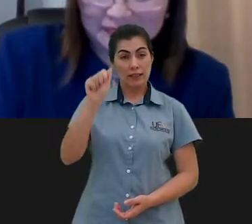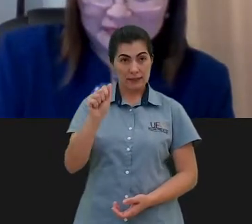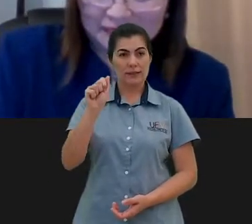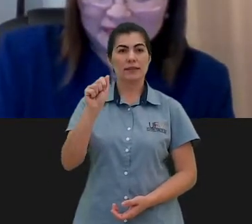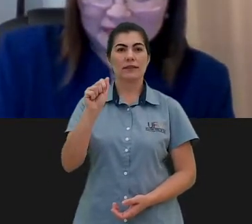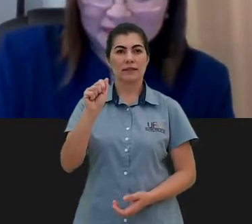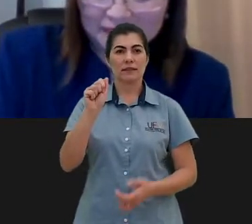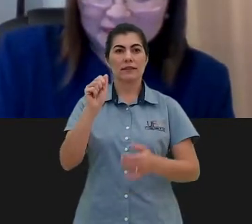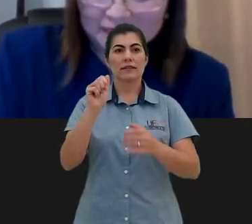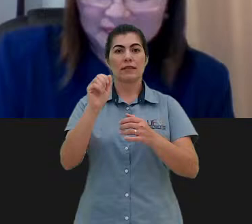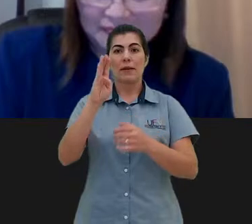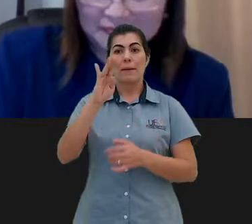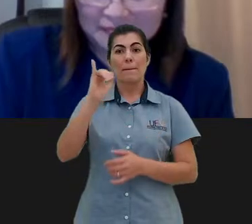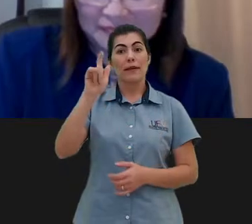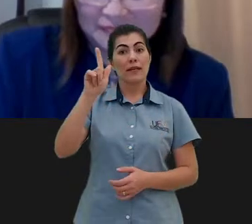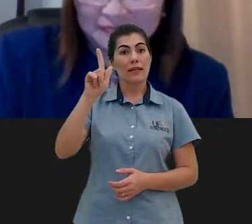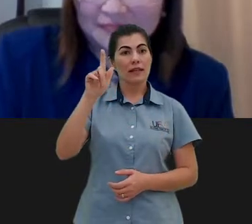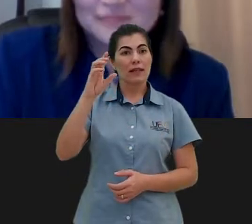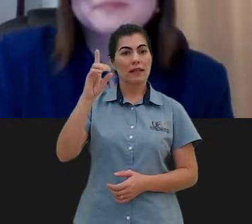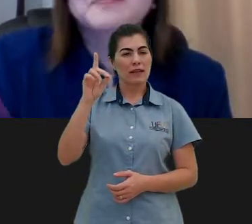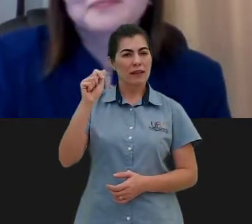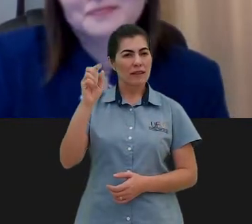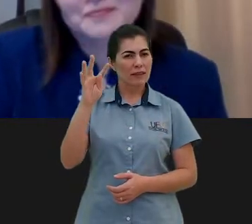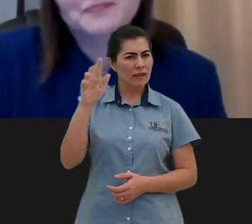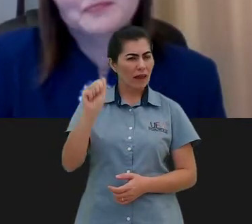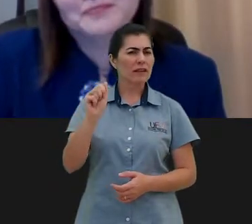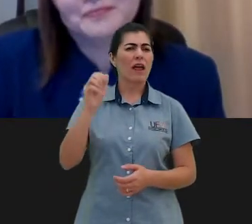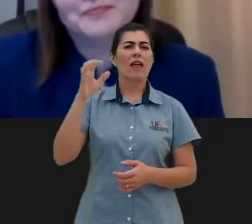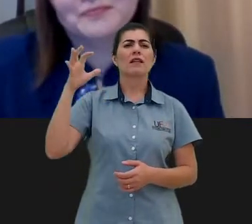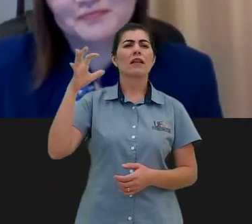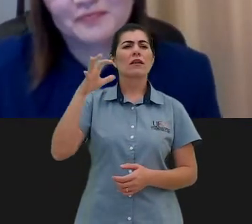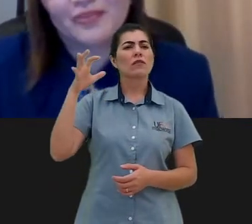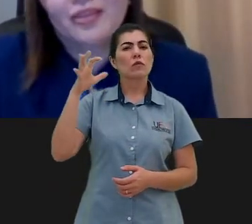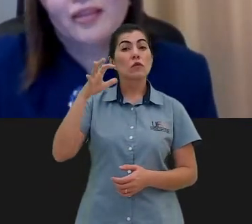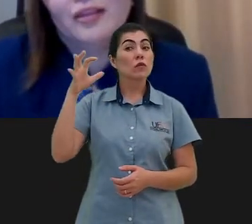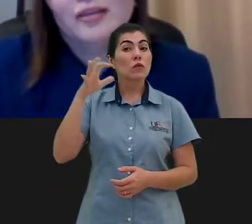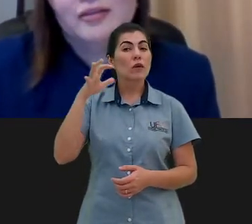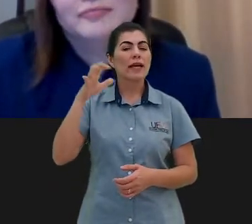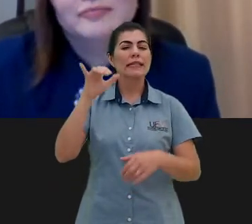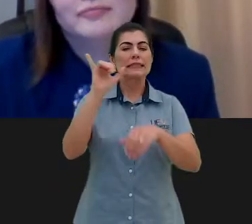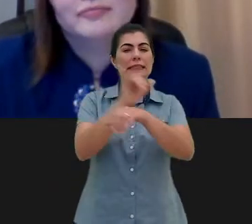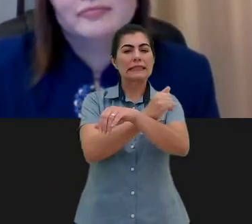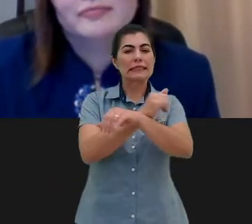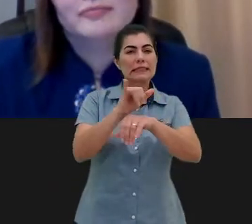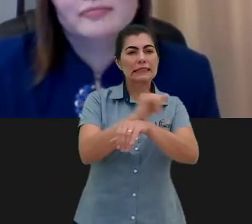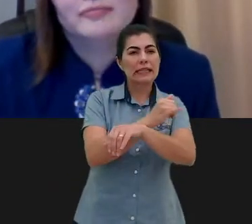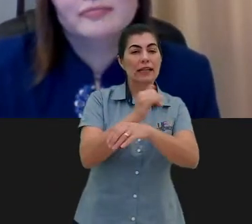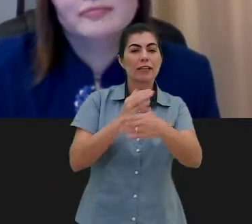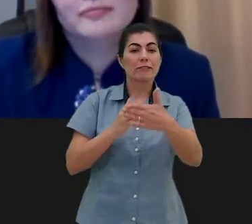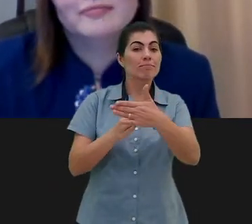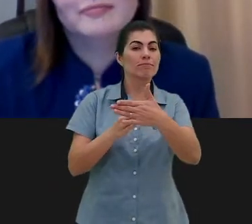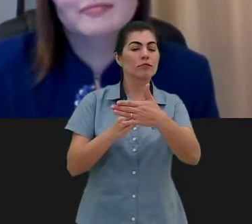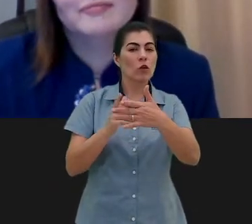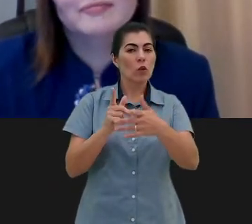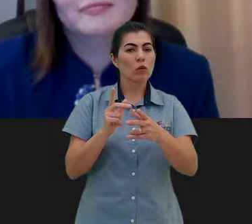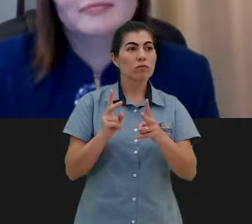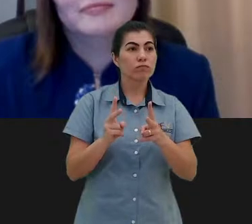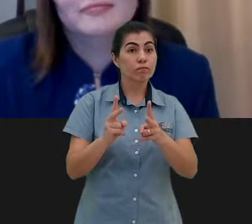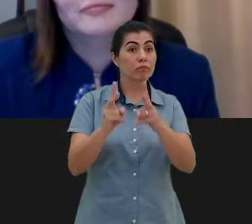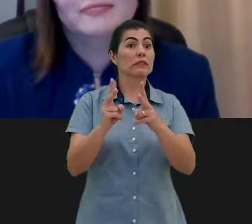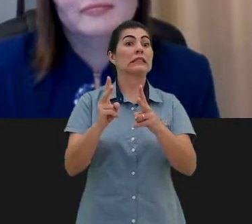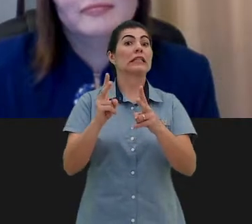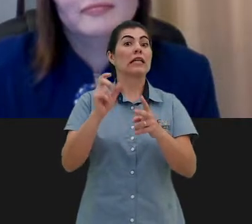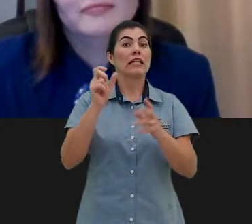de Big Data com a ética. Até onde essa influência estratégica não ultrapassa limites a ser